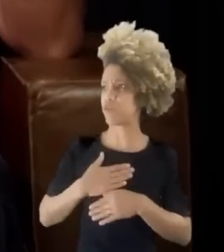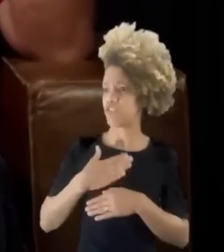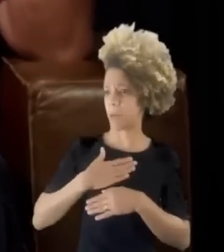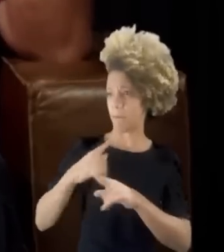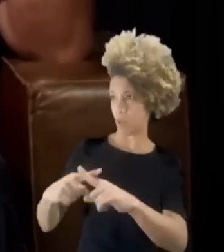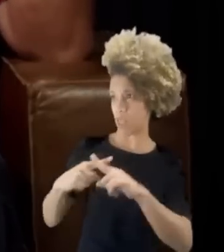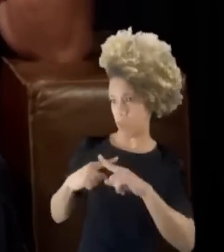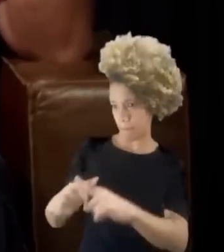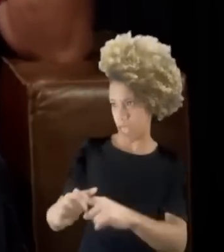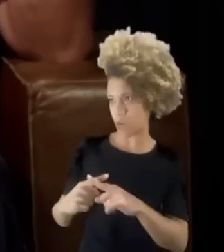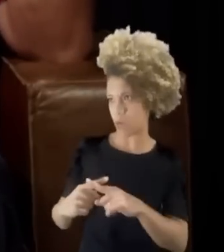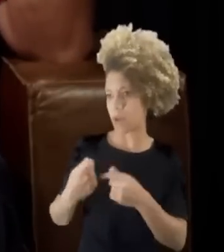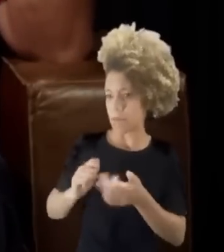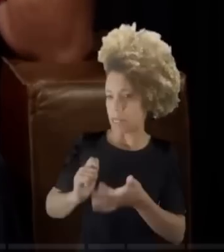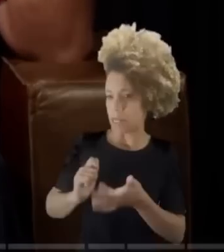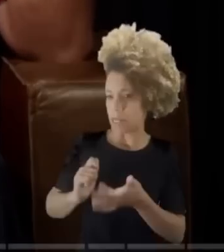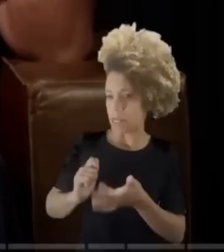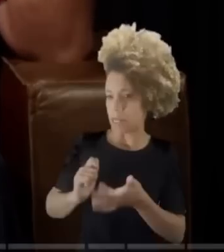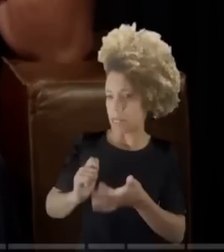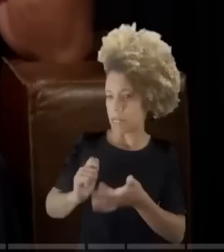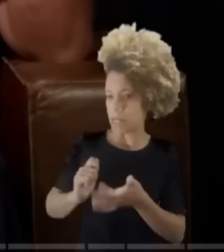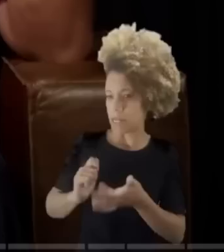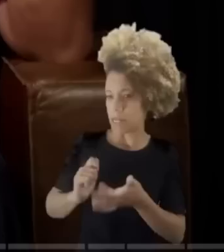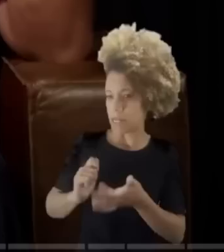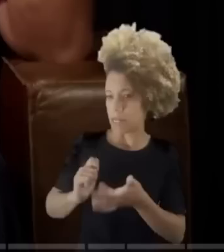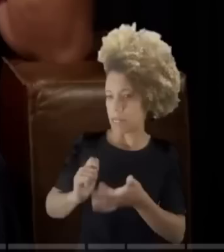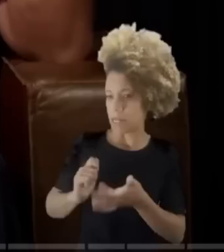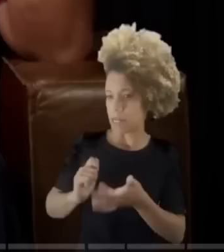o iFood que tem que remunerar direito os trabalhadores